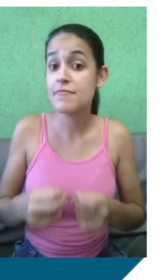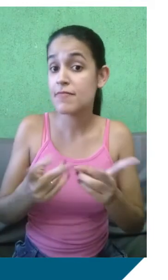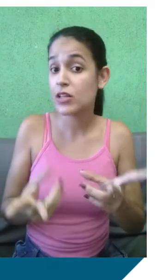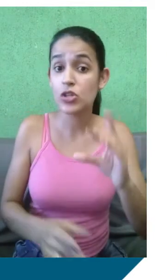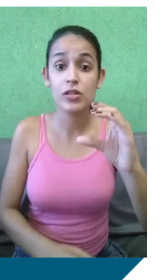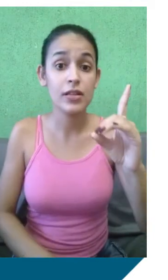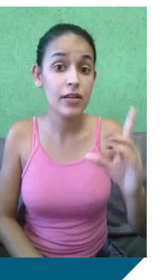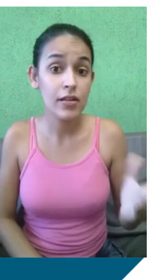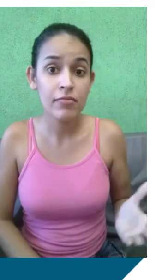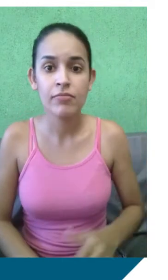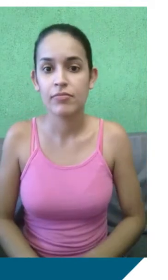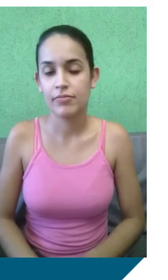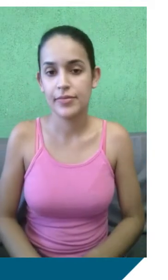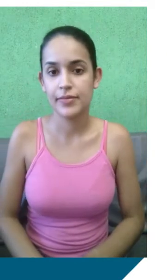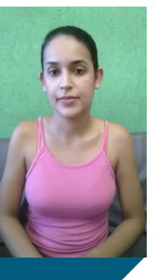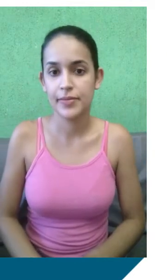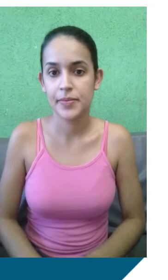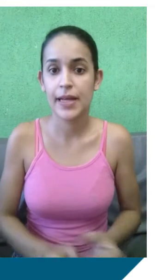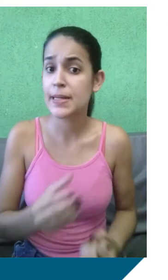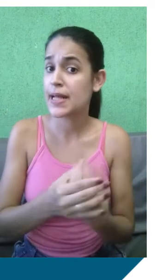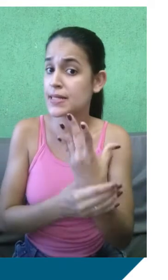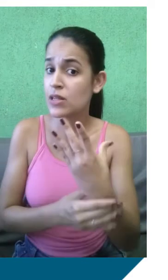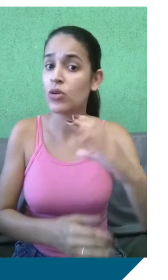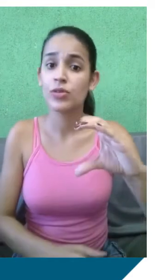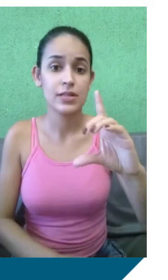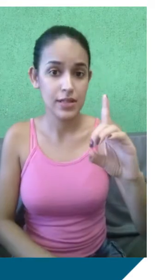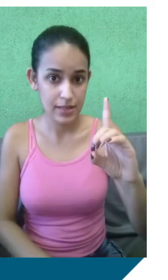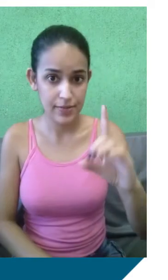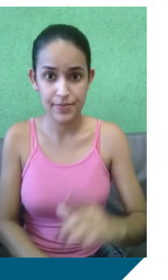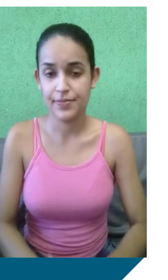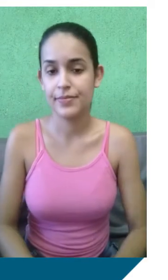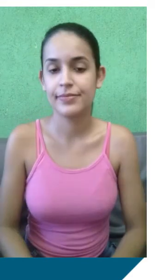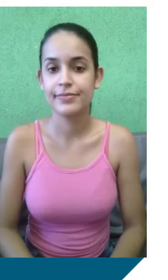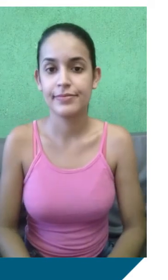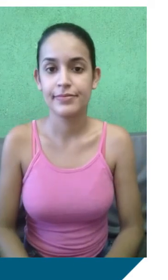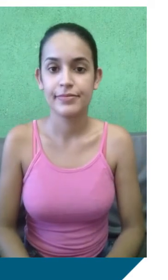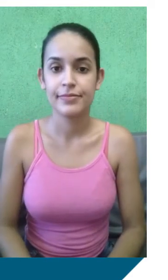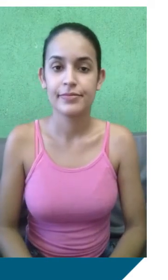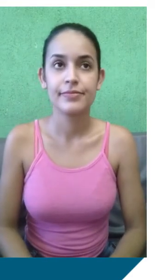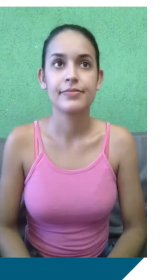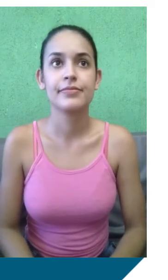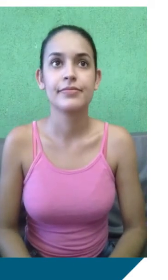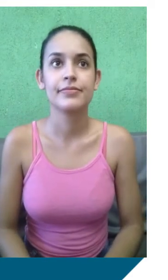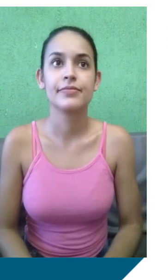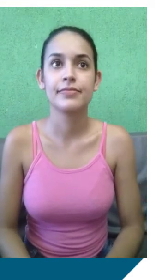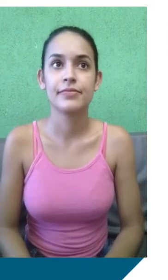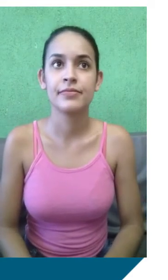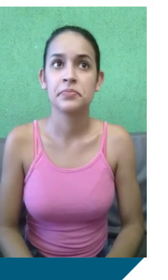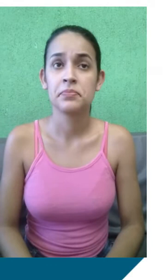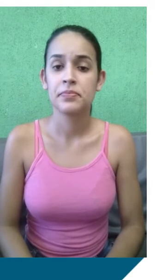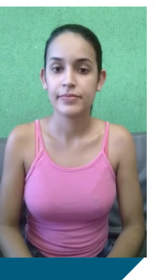fato, informar, trazer dados acerca de um acontecimento. Nesse caso, aí, o lançamento de um disco. O